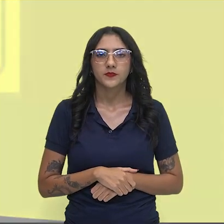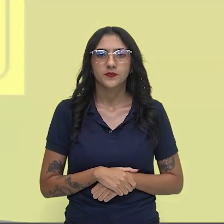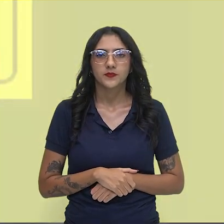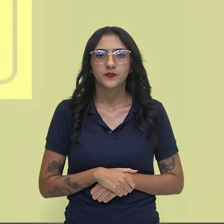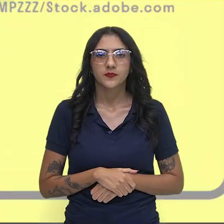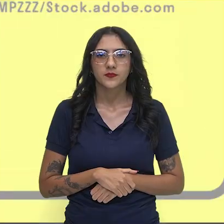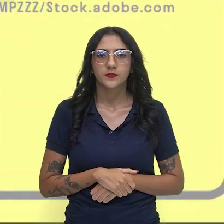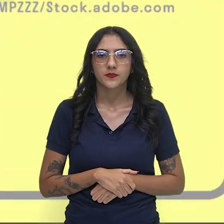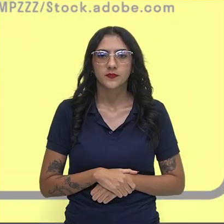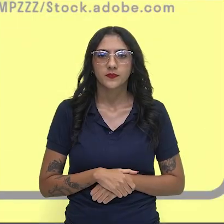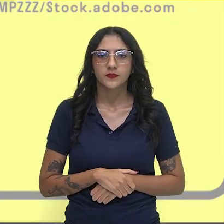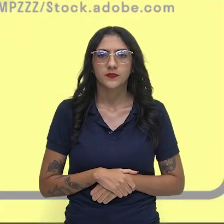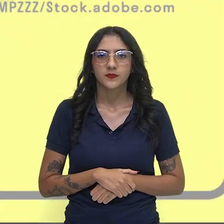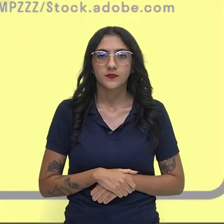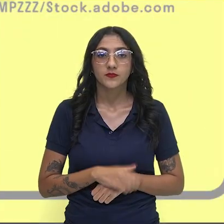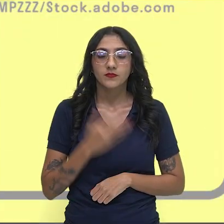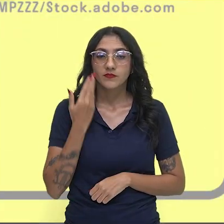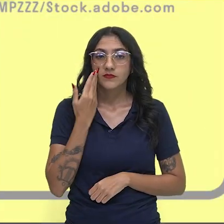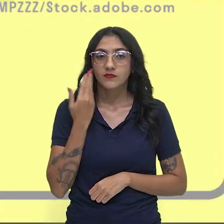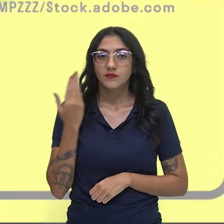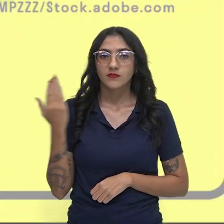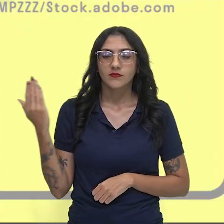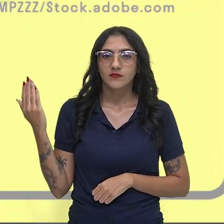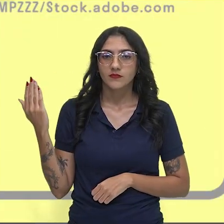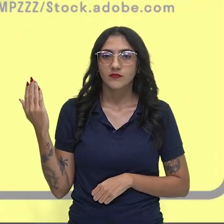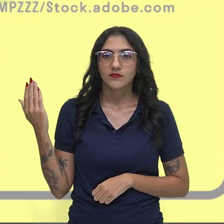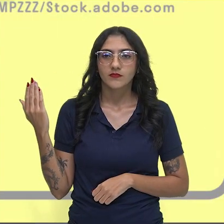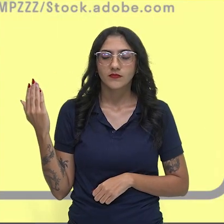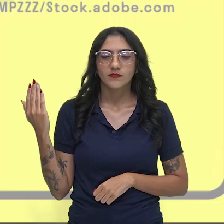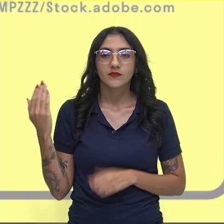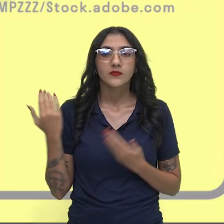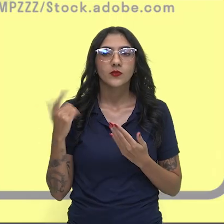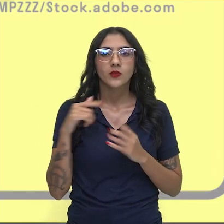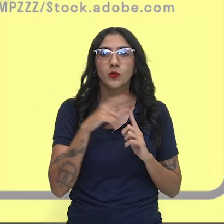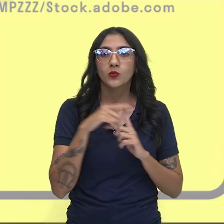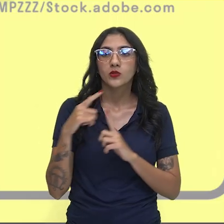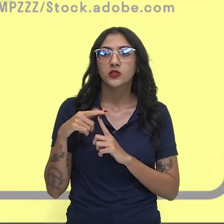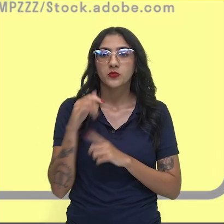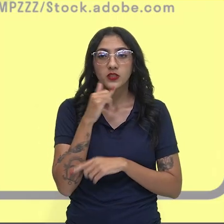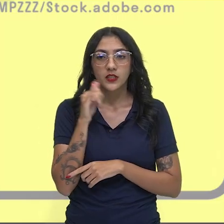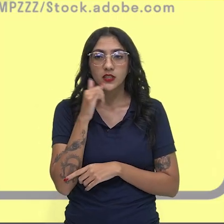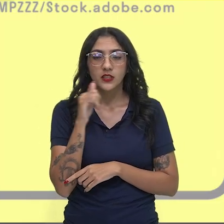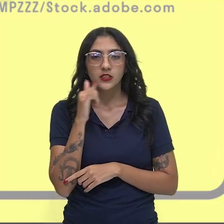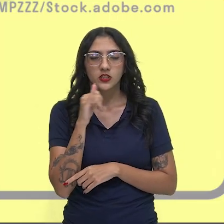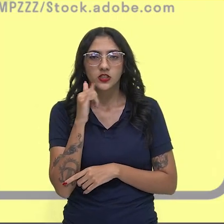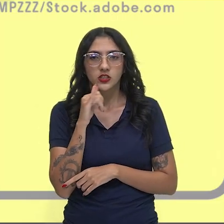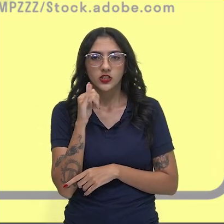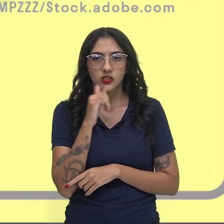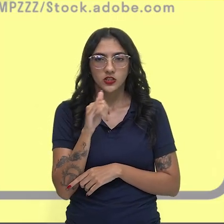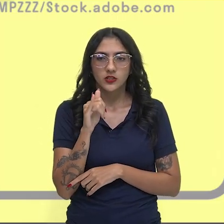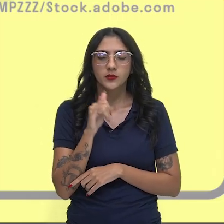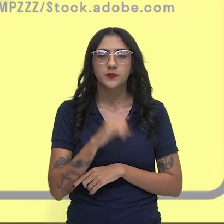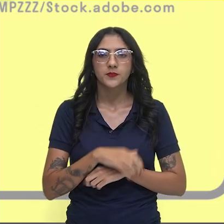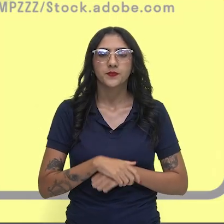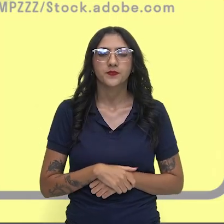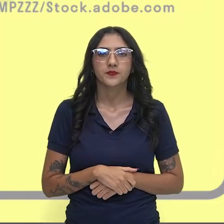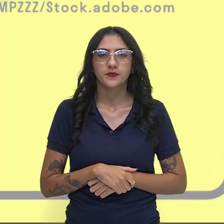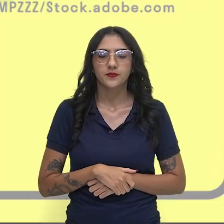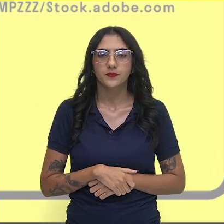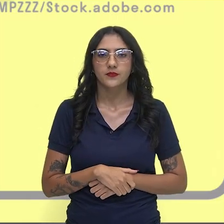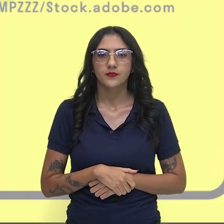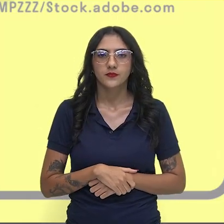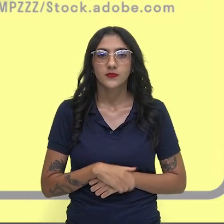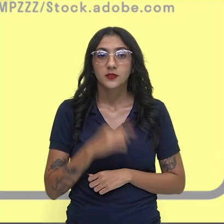tem a resistência, que é a fonte de energia, que fornece energia ao circuito,